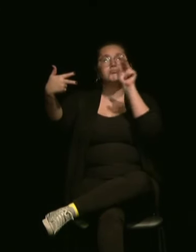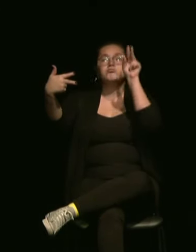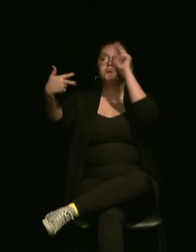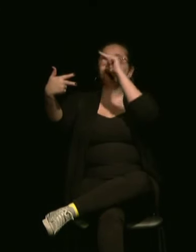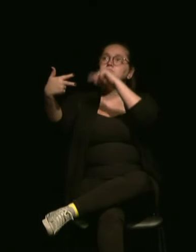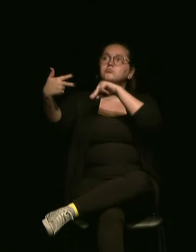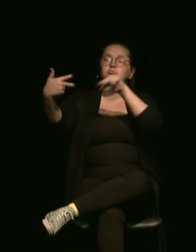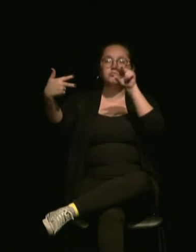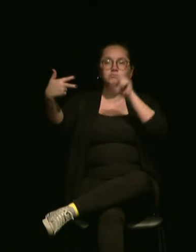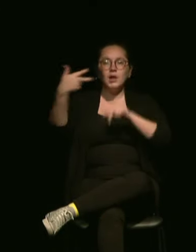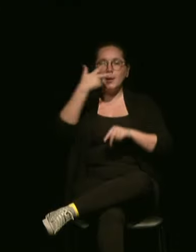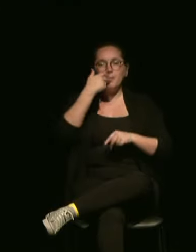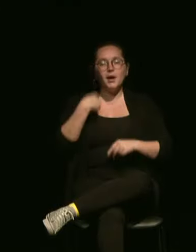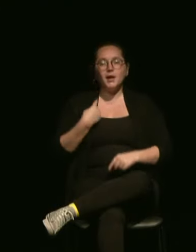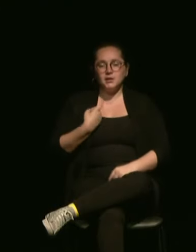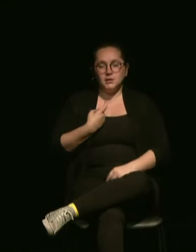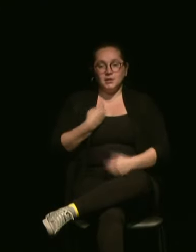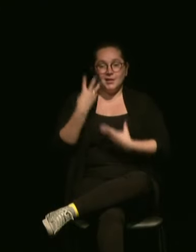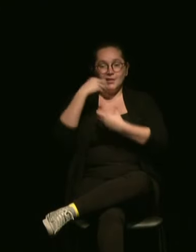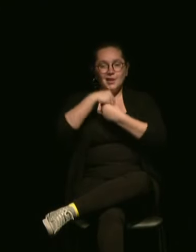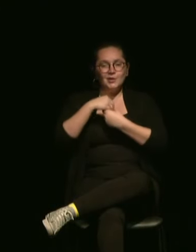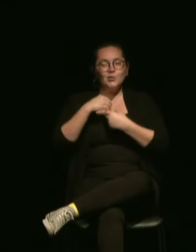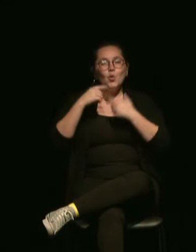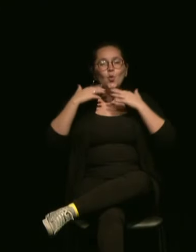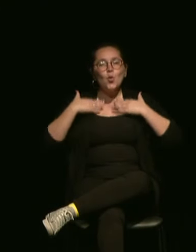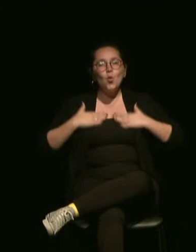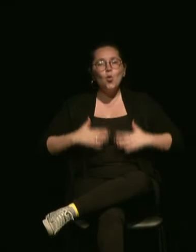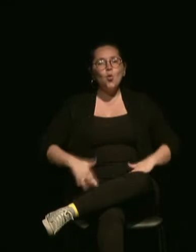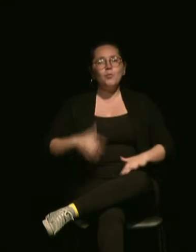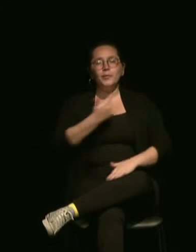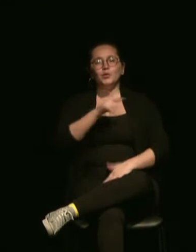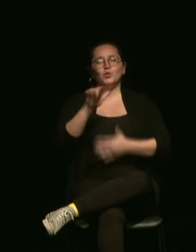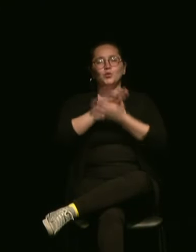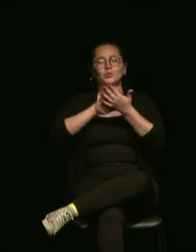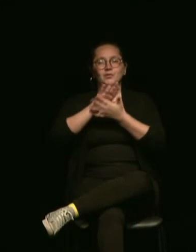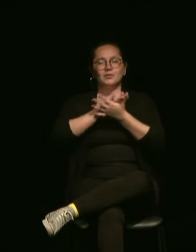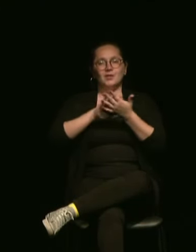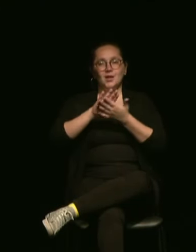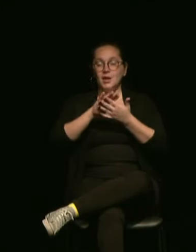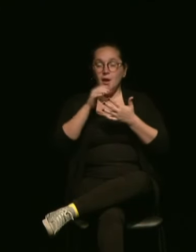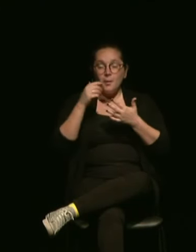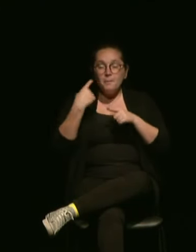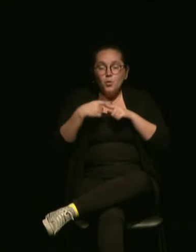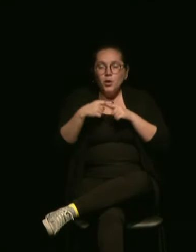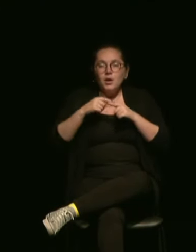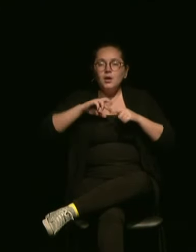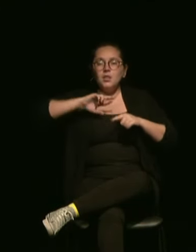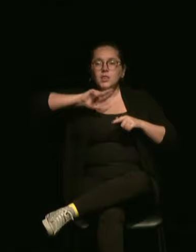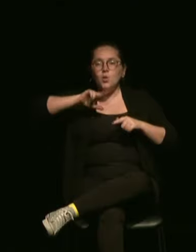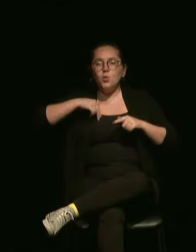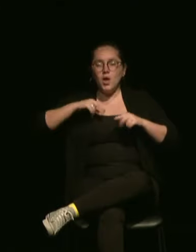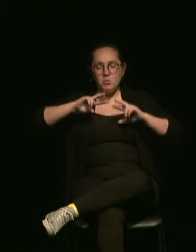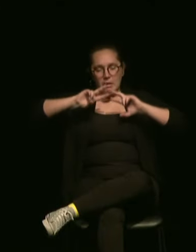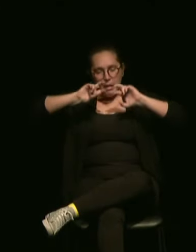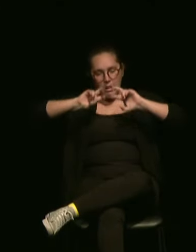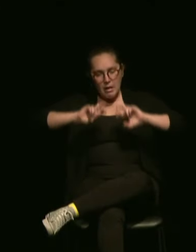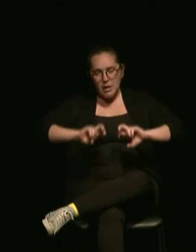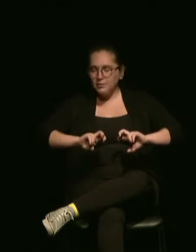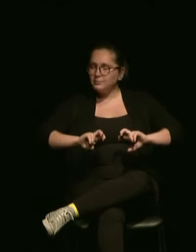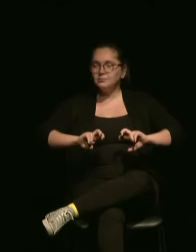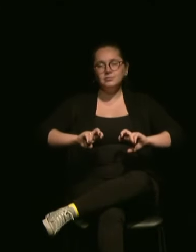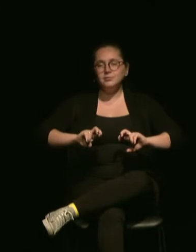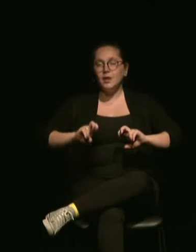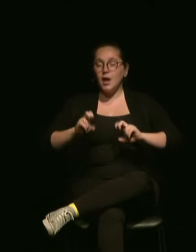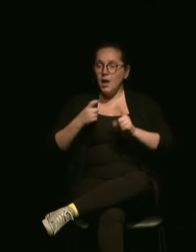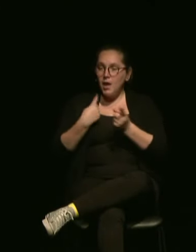com um interrogador impessoal, portanto sem corpo, a serviço de uma investigação objetiva. A relação de Mariquinha é com